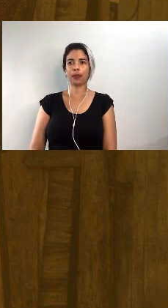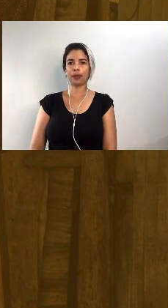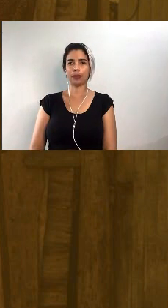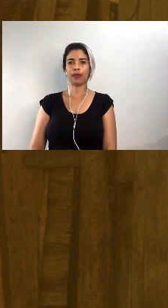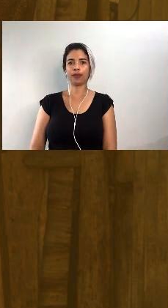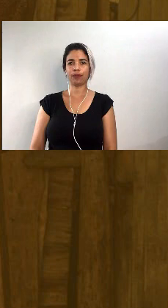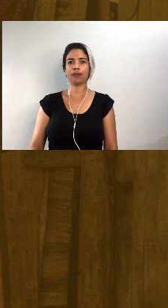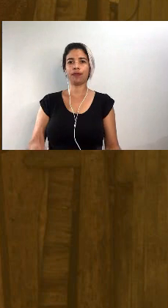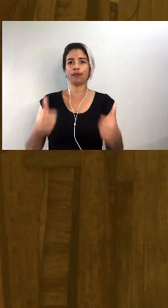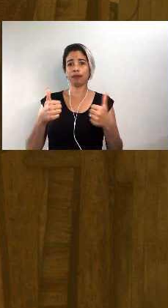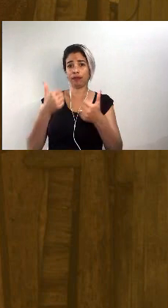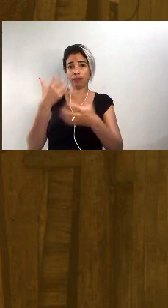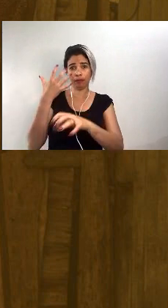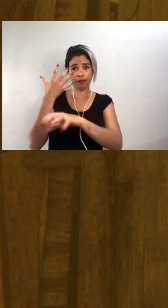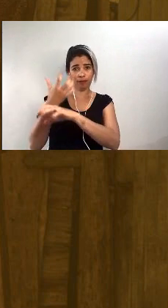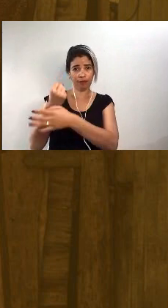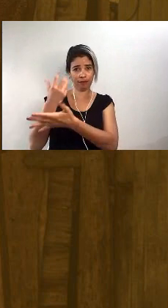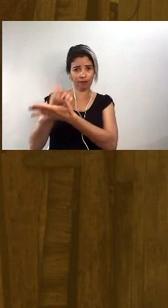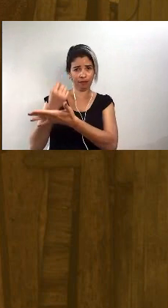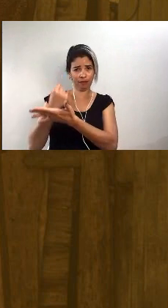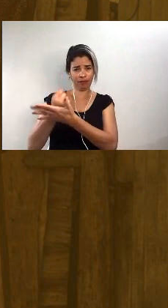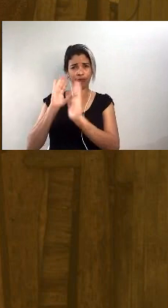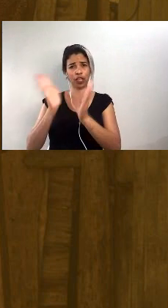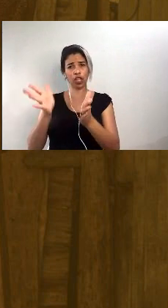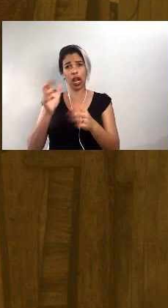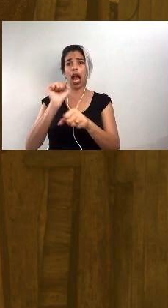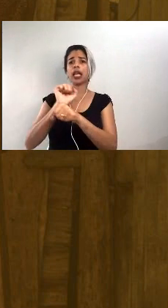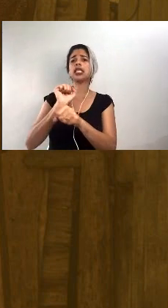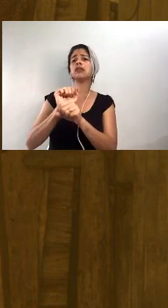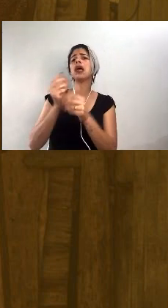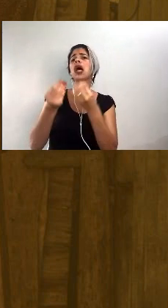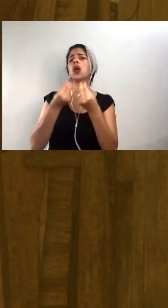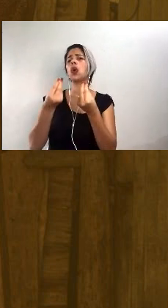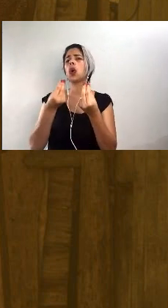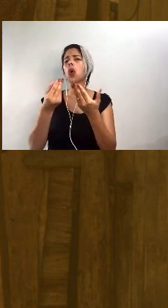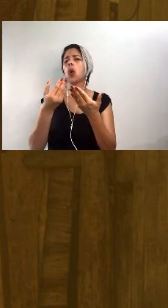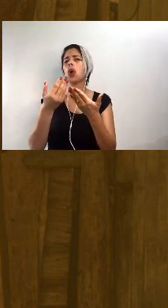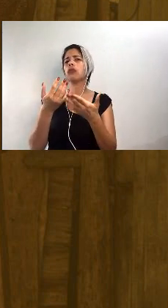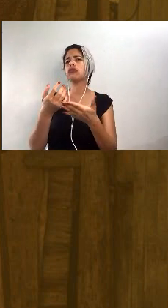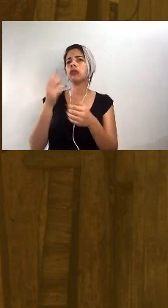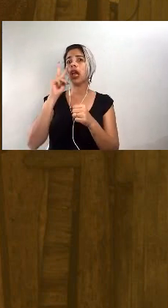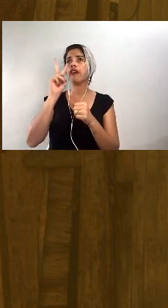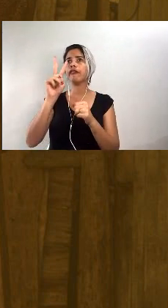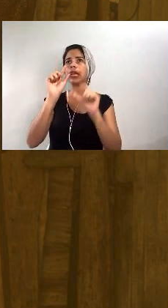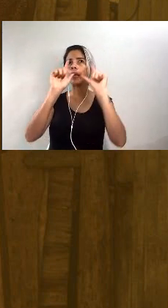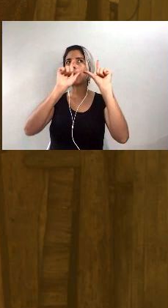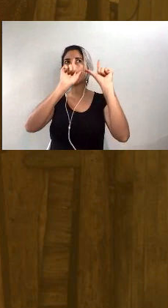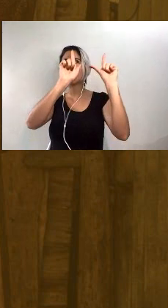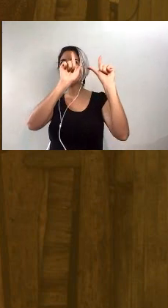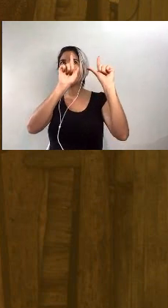É, já está gravando ou espero, Marília? Estou vendo aqui rodando, gravando.